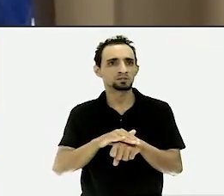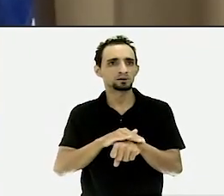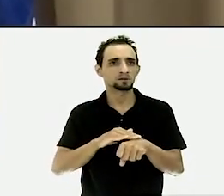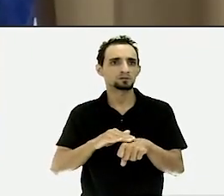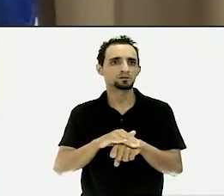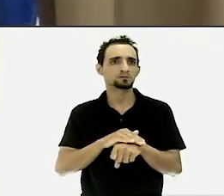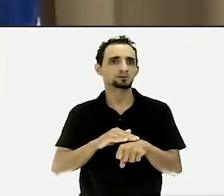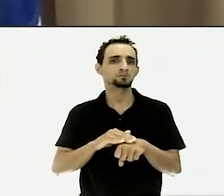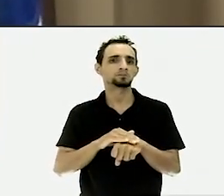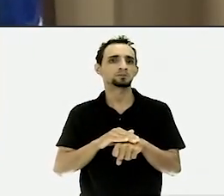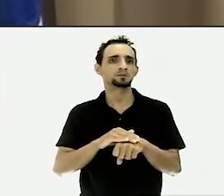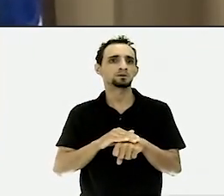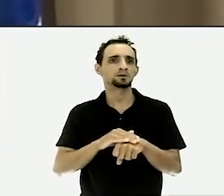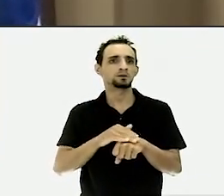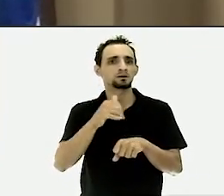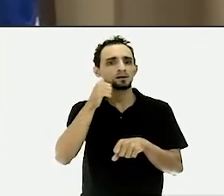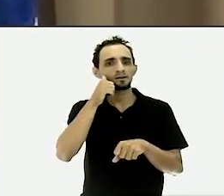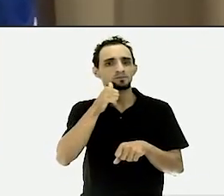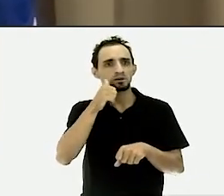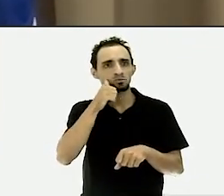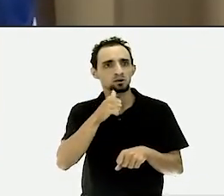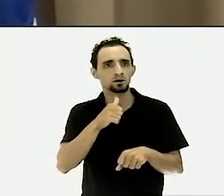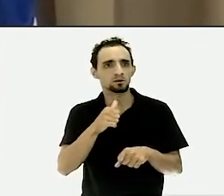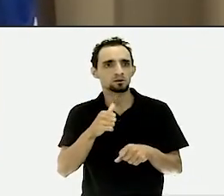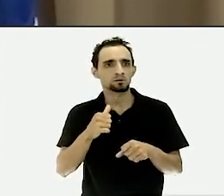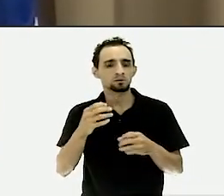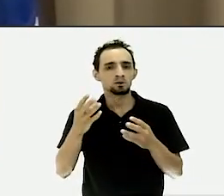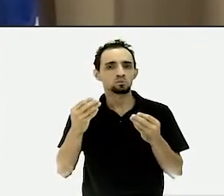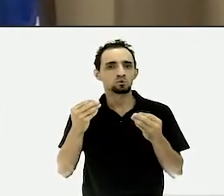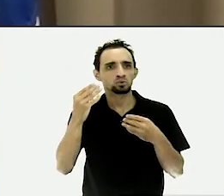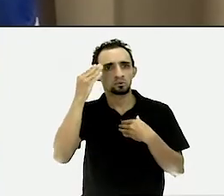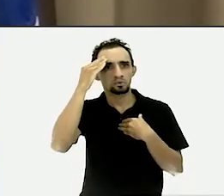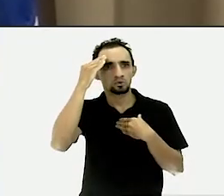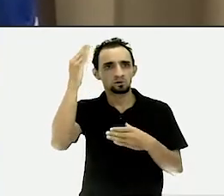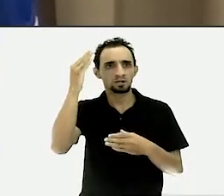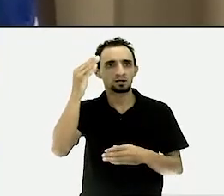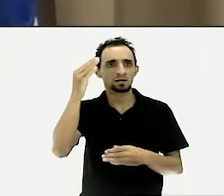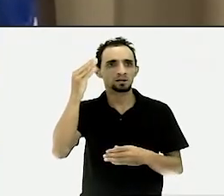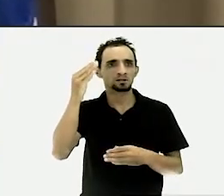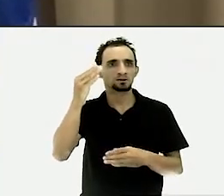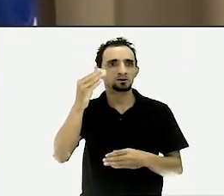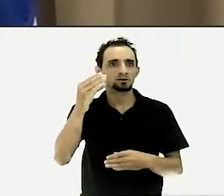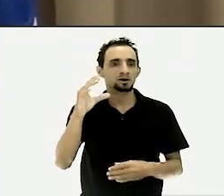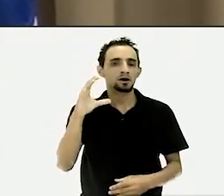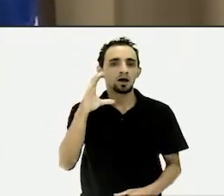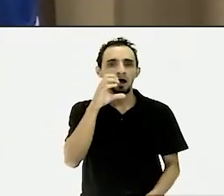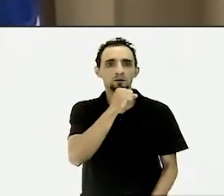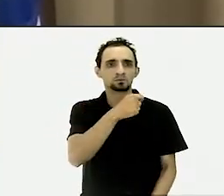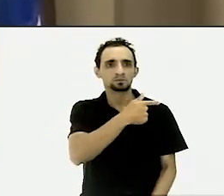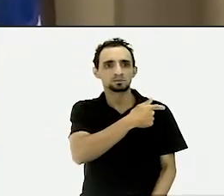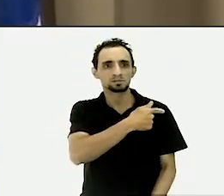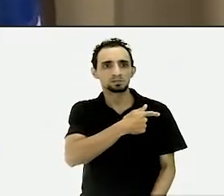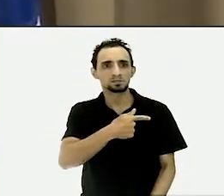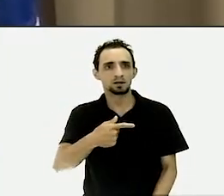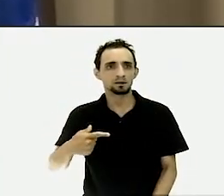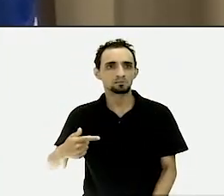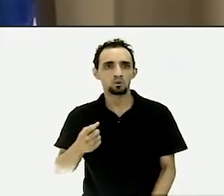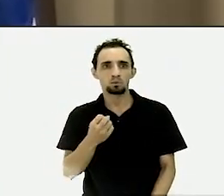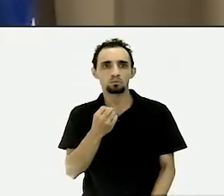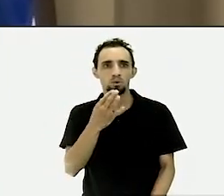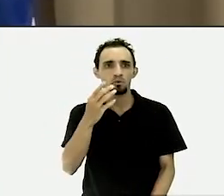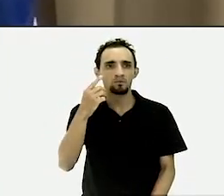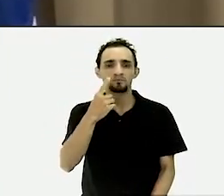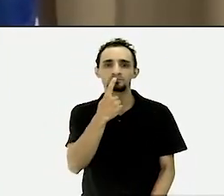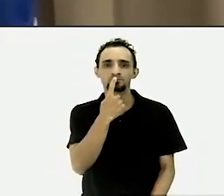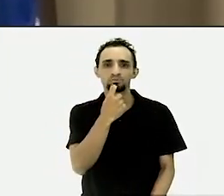essa sala da mulher. Muito obrigada, gente. Um bom final de semana. Final de semana já, passou rápido a semana. E um bom feriado. Pessoal,